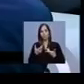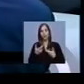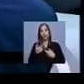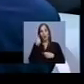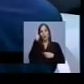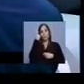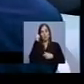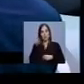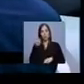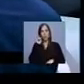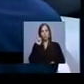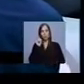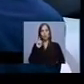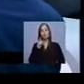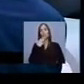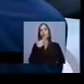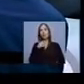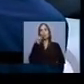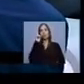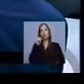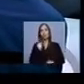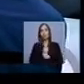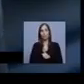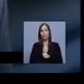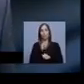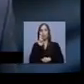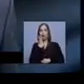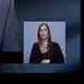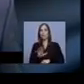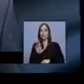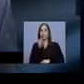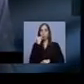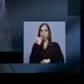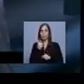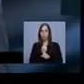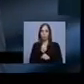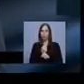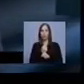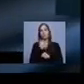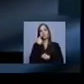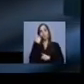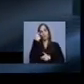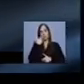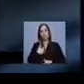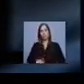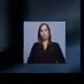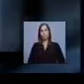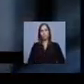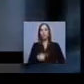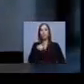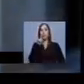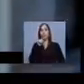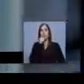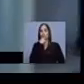katrina dia do trabalhador olhar vai a forma como trabalhamos e como lidamos com o nosso corpo o 1º maio em preço acabou